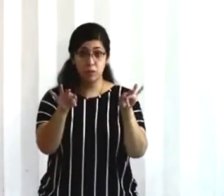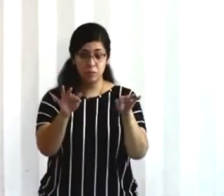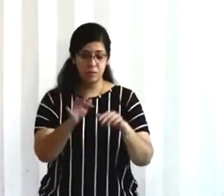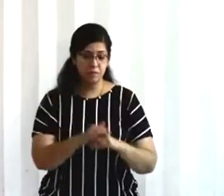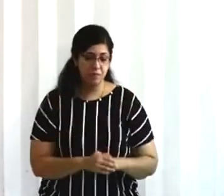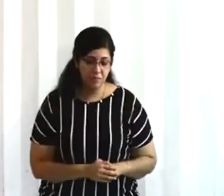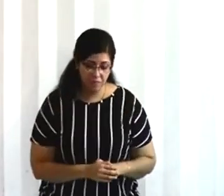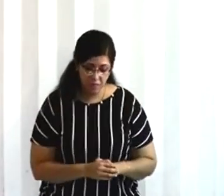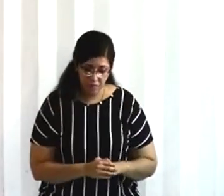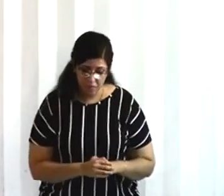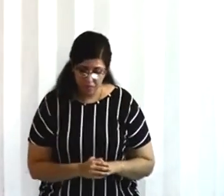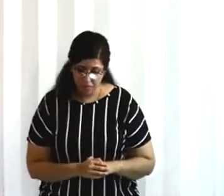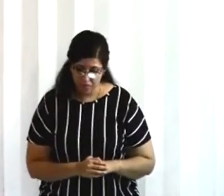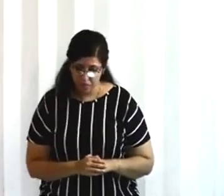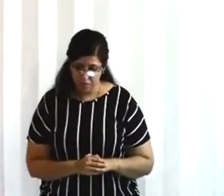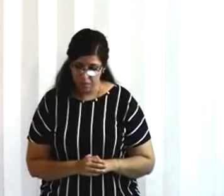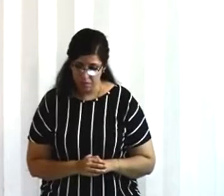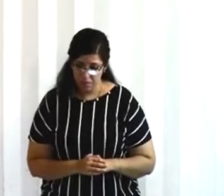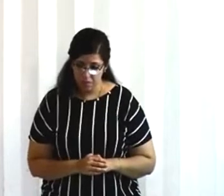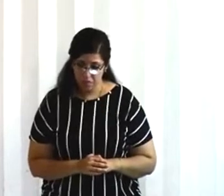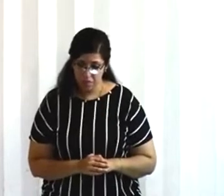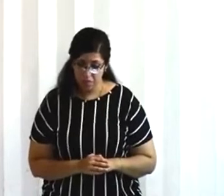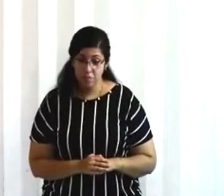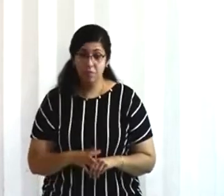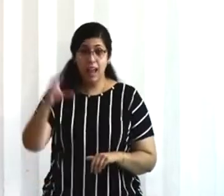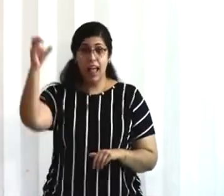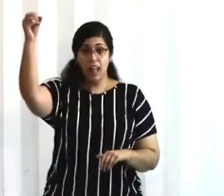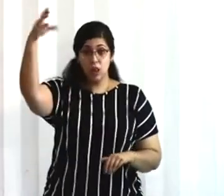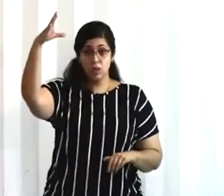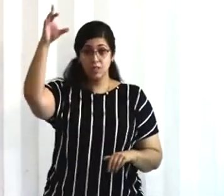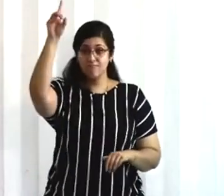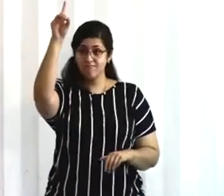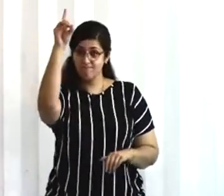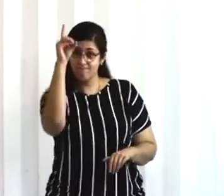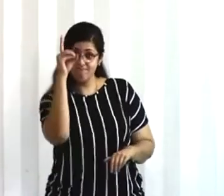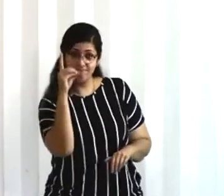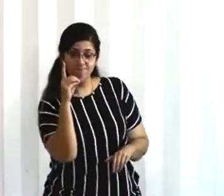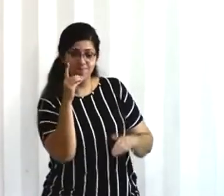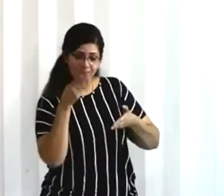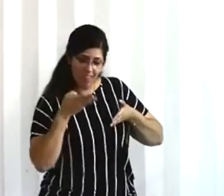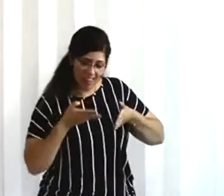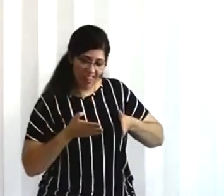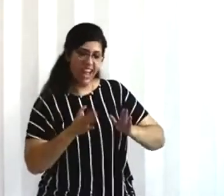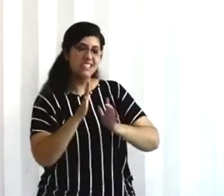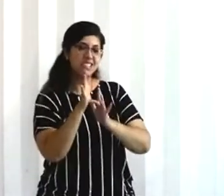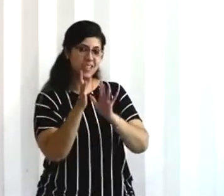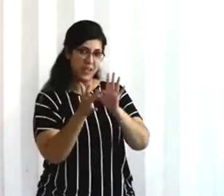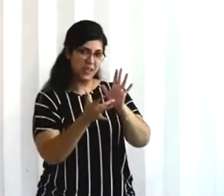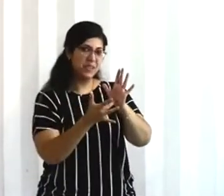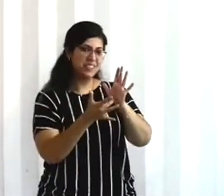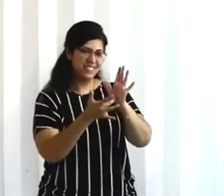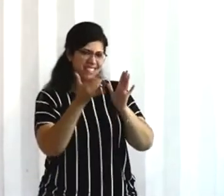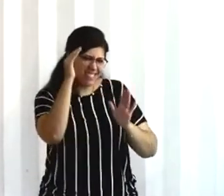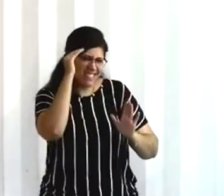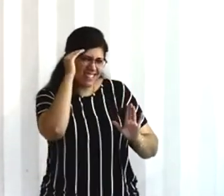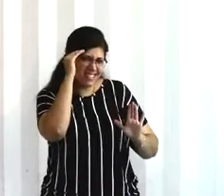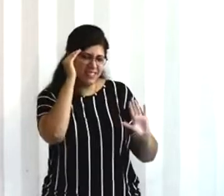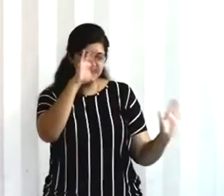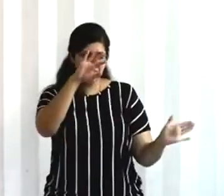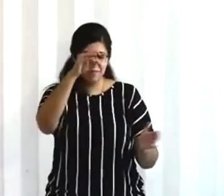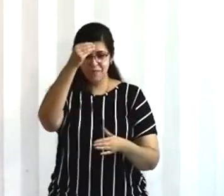é a encarnação divina. Essa é a luz. Então, em primeiro lugar, os versículos 1 e 2 vão nos